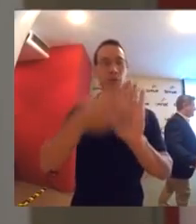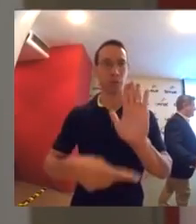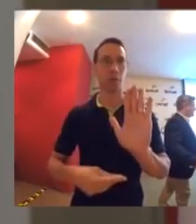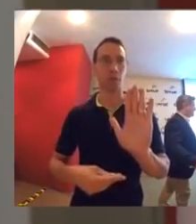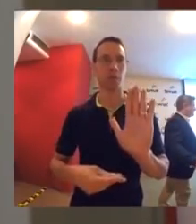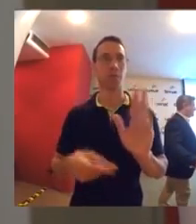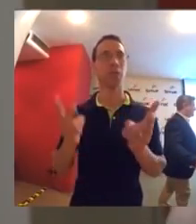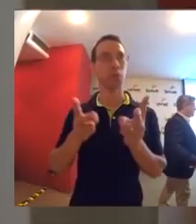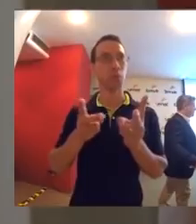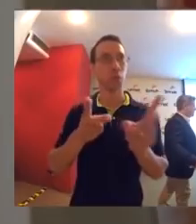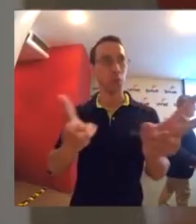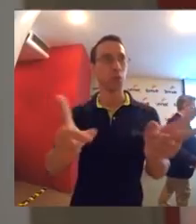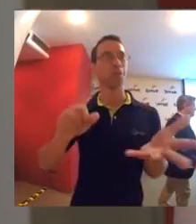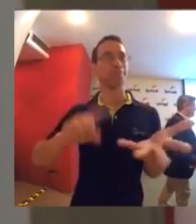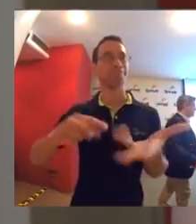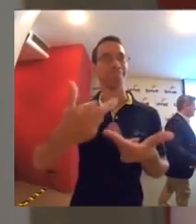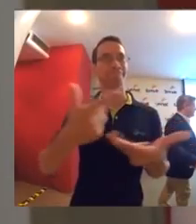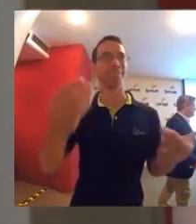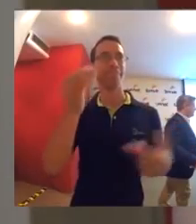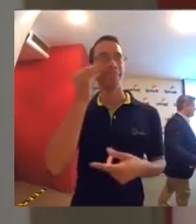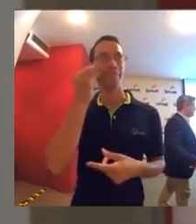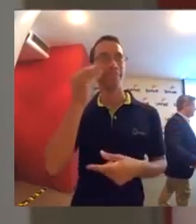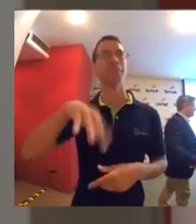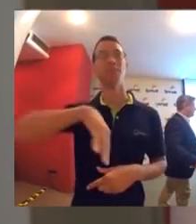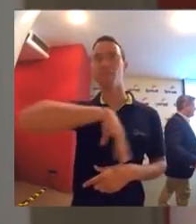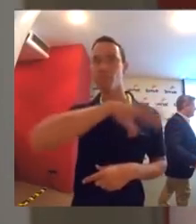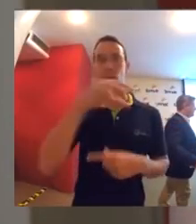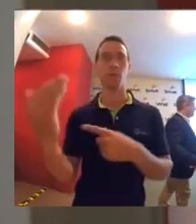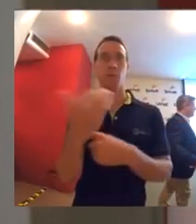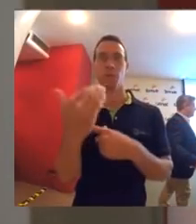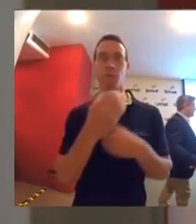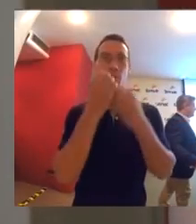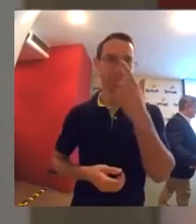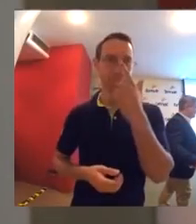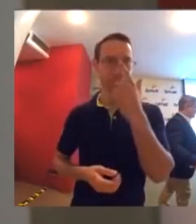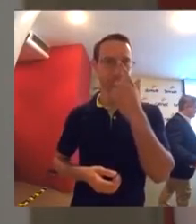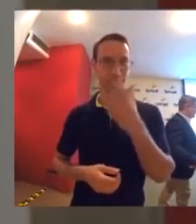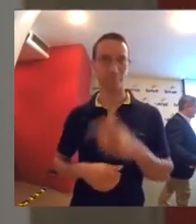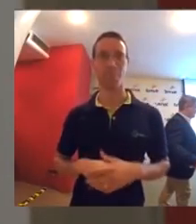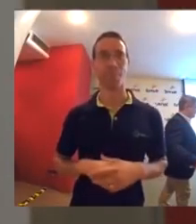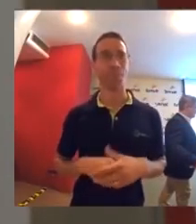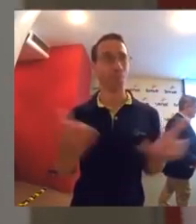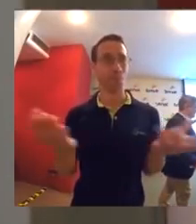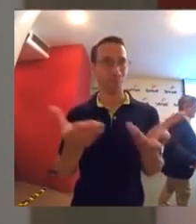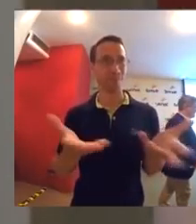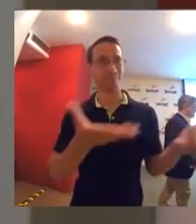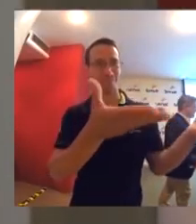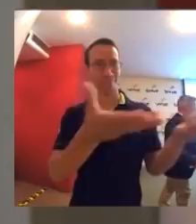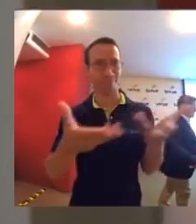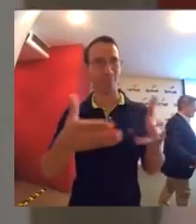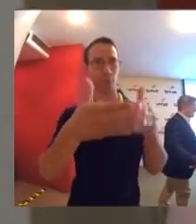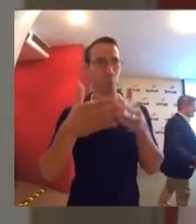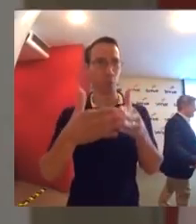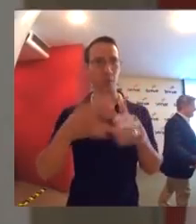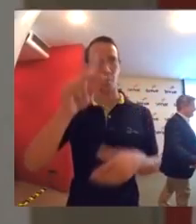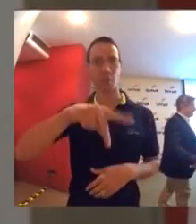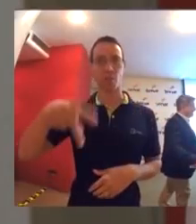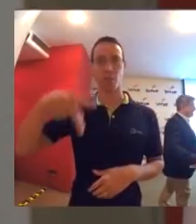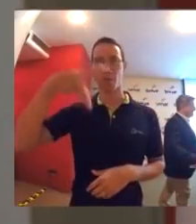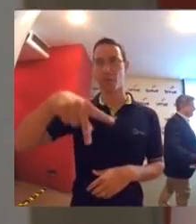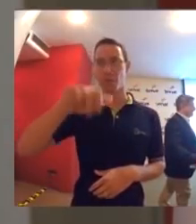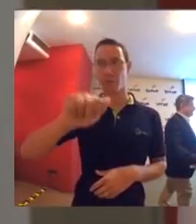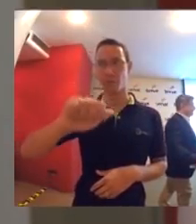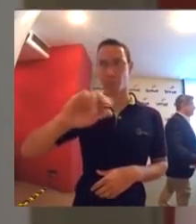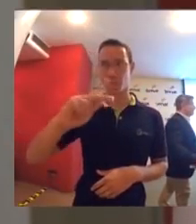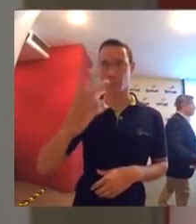gente continua contando aí com a colaboração e a criação de todos. Agora eu vou chamar o professor Pacheco para me acompanhar